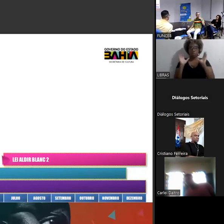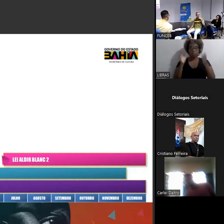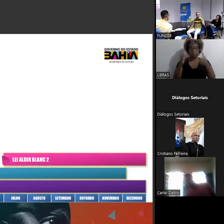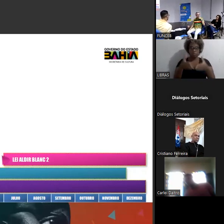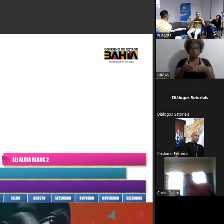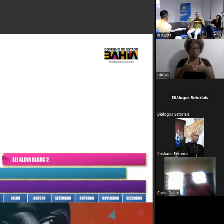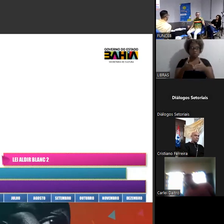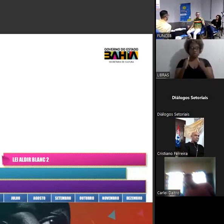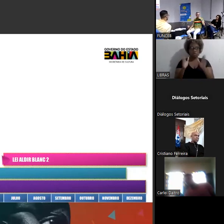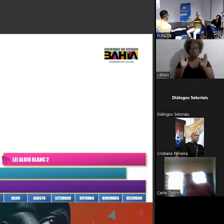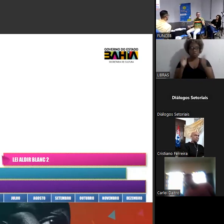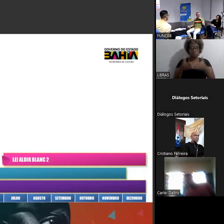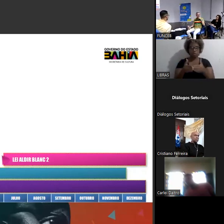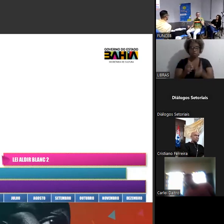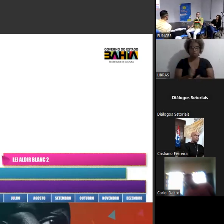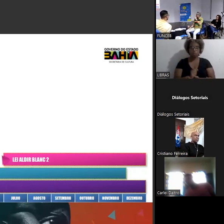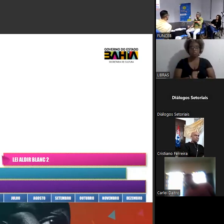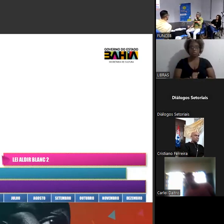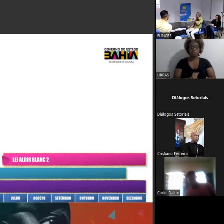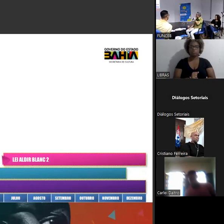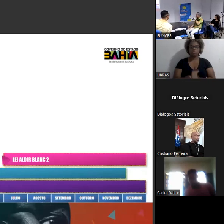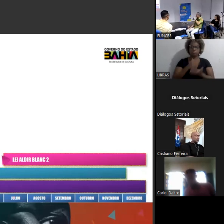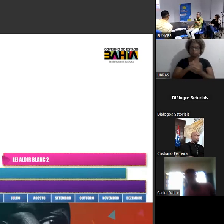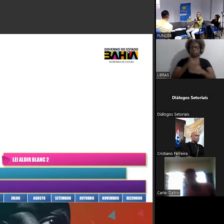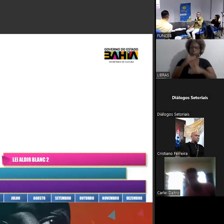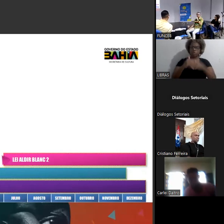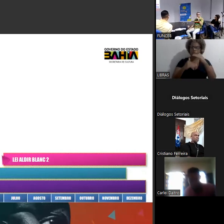a regulamentação. Isso está em andamento ainda.